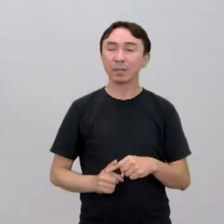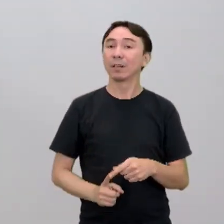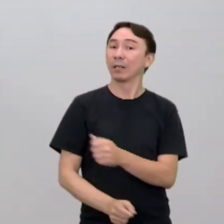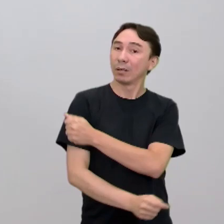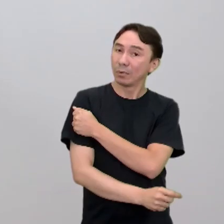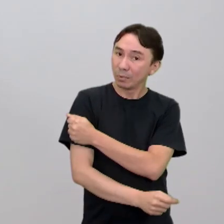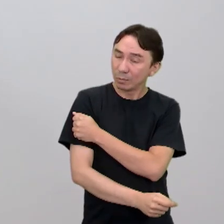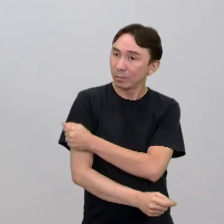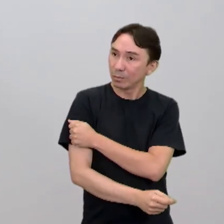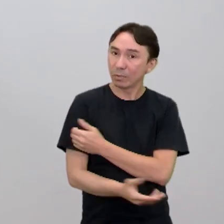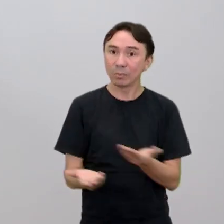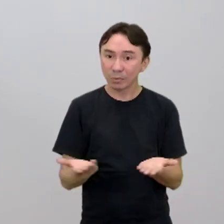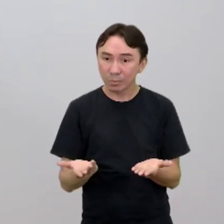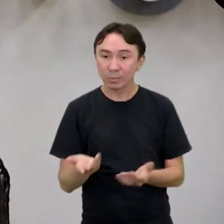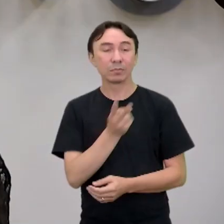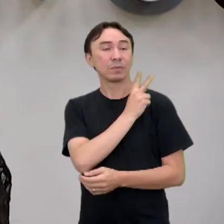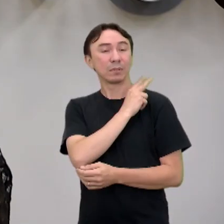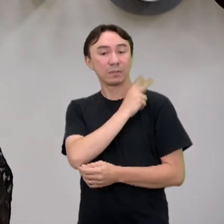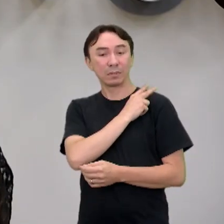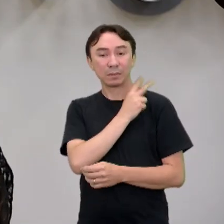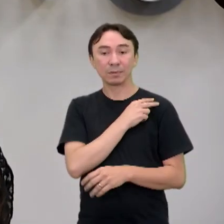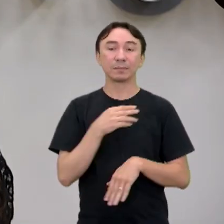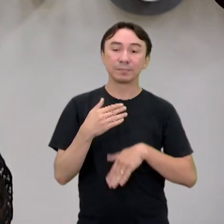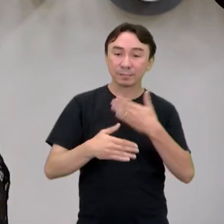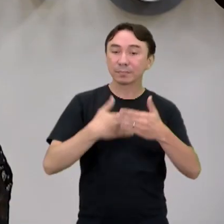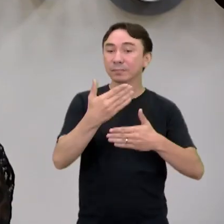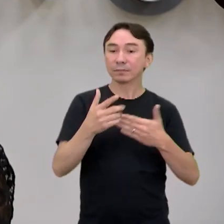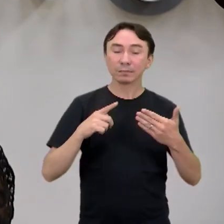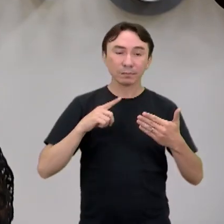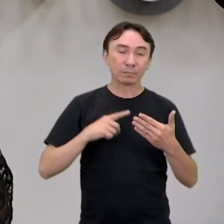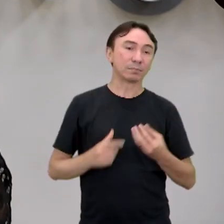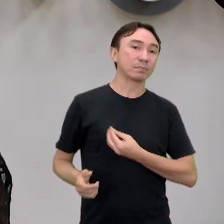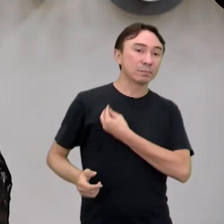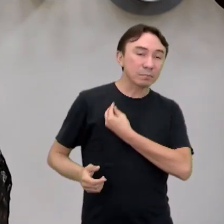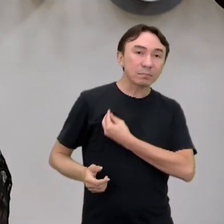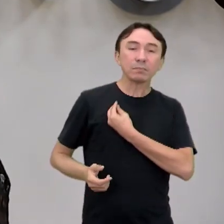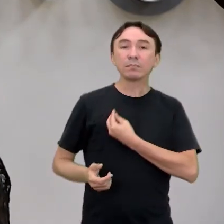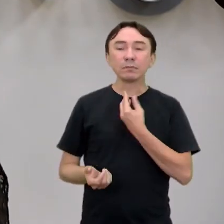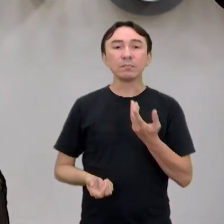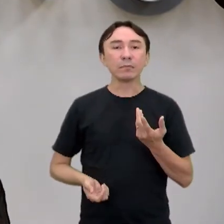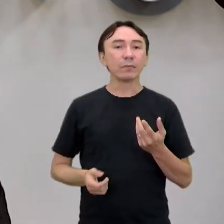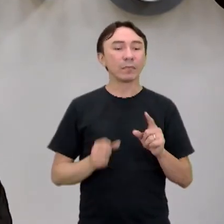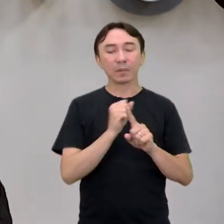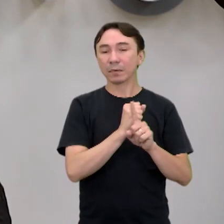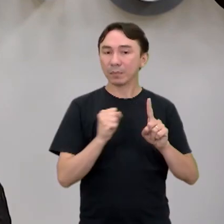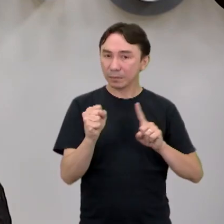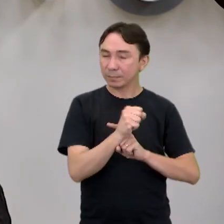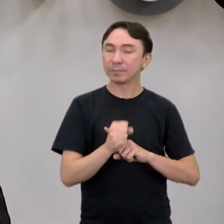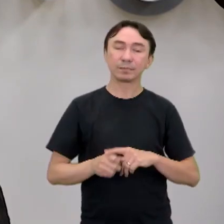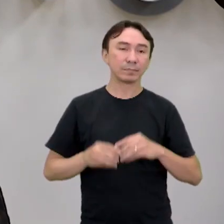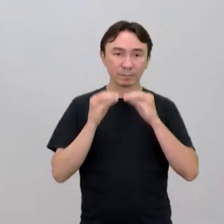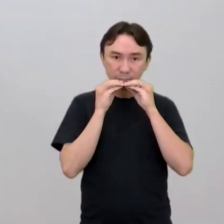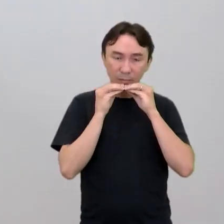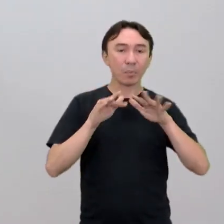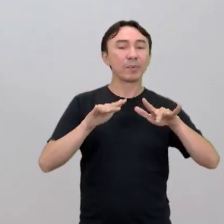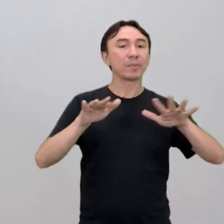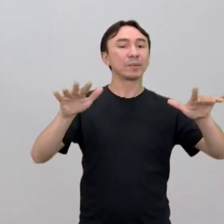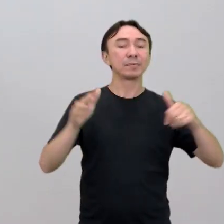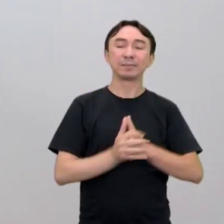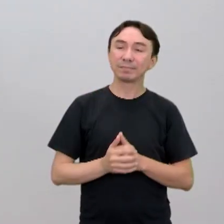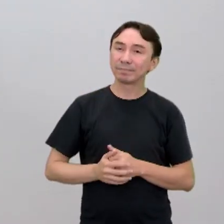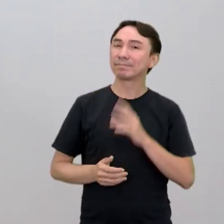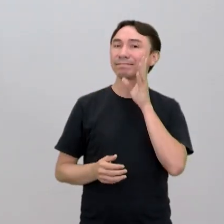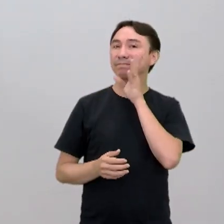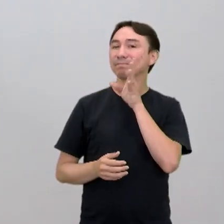né, que vão mostrar na escola, exatamente, que vão levar isso para a vida, para a sociedade. Então, é muito bacana. Muito bacana mesmo. E